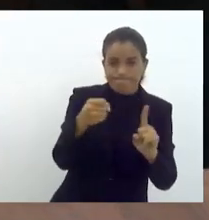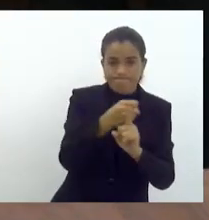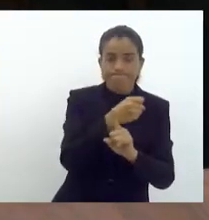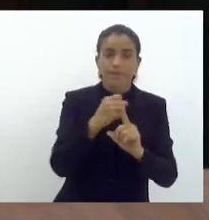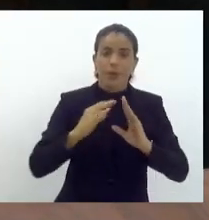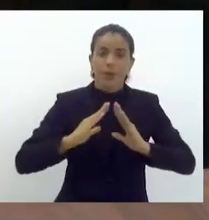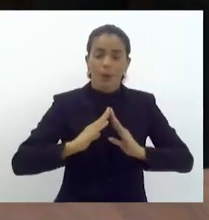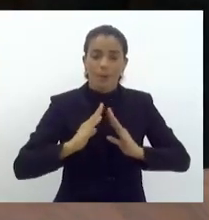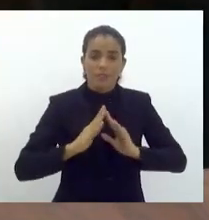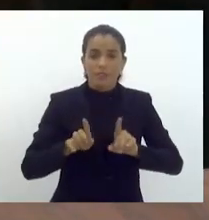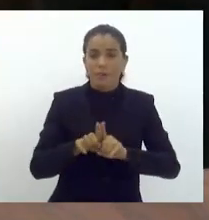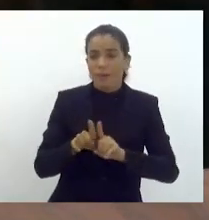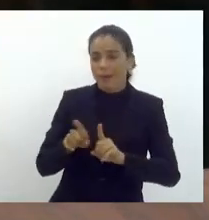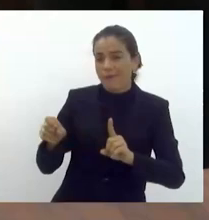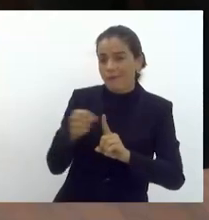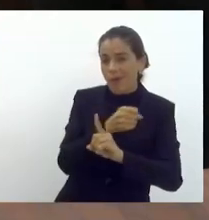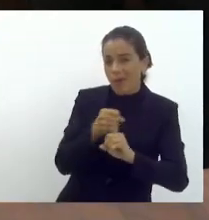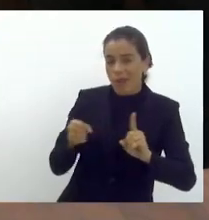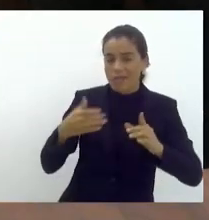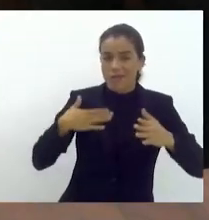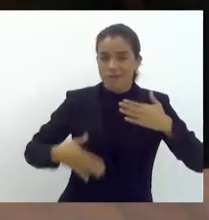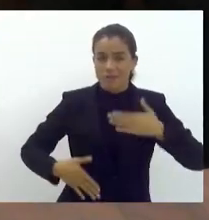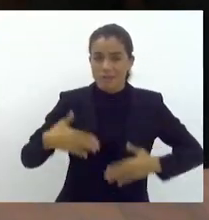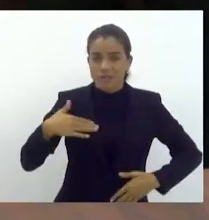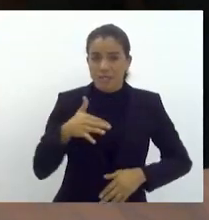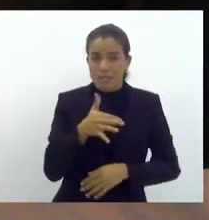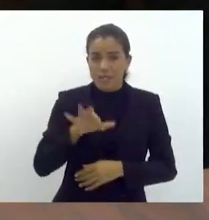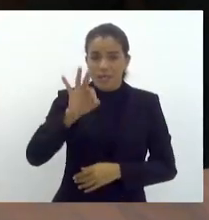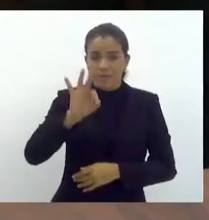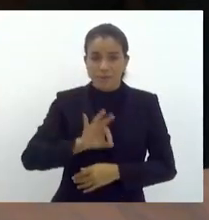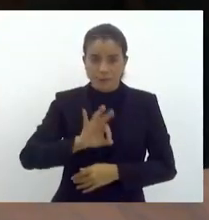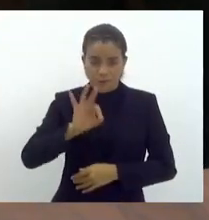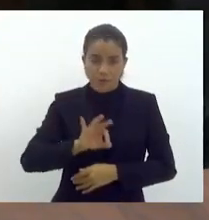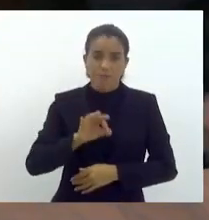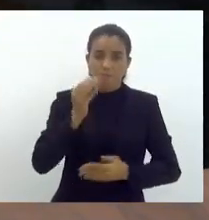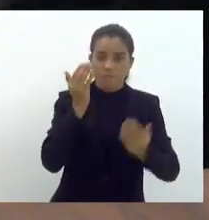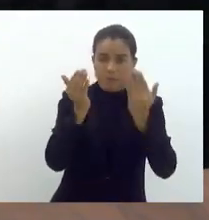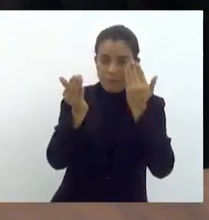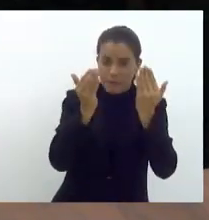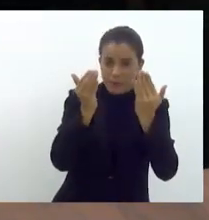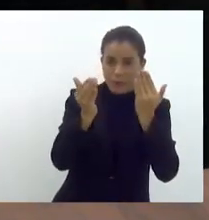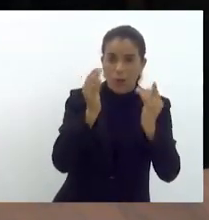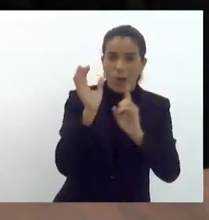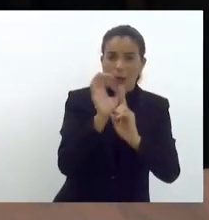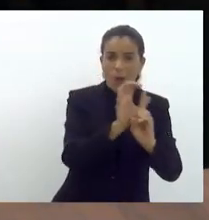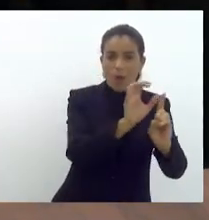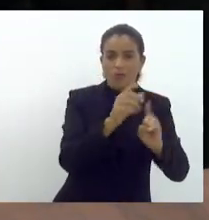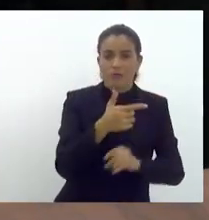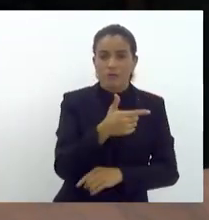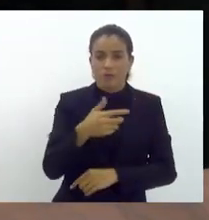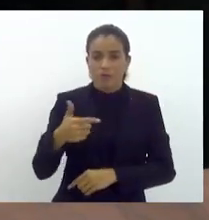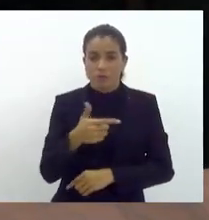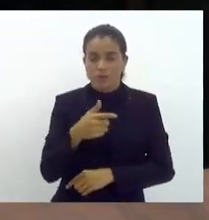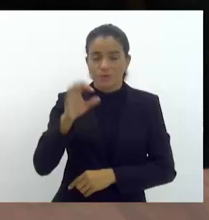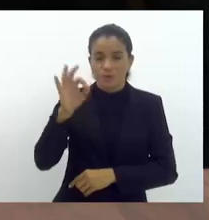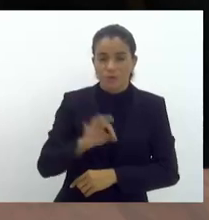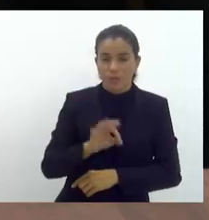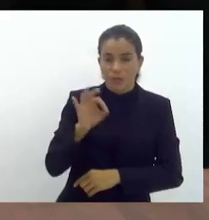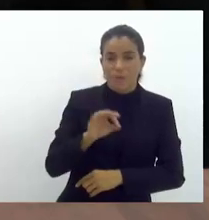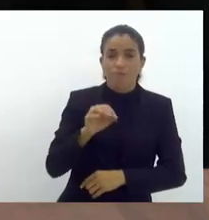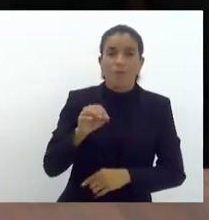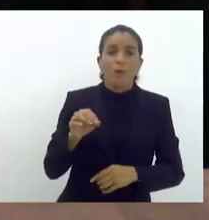outros violência física ser cerca de 10% psicológica de 22%. patrimonial